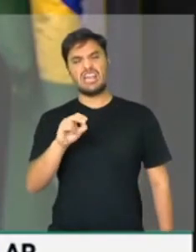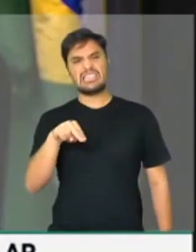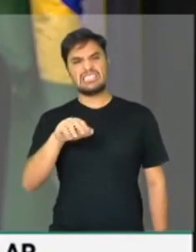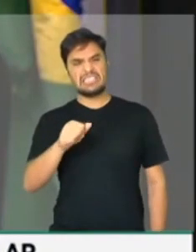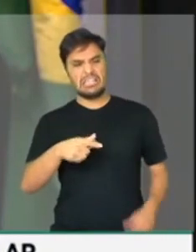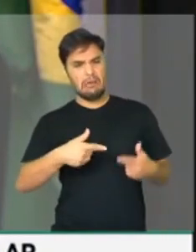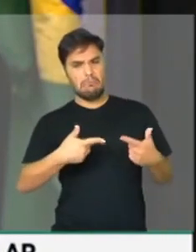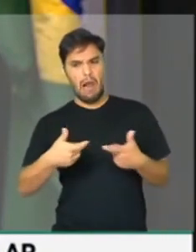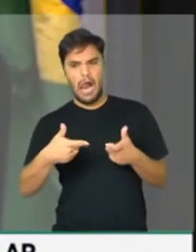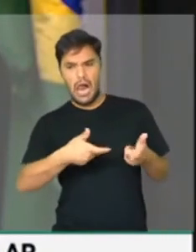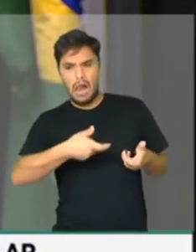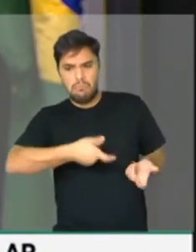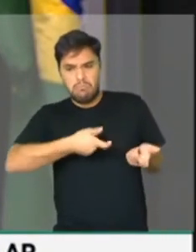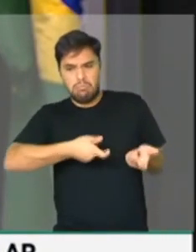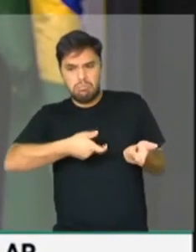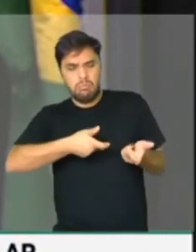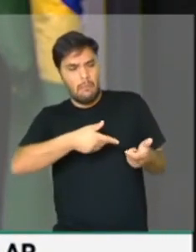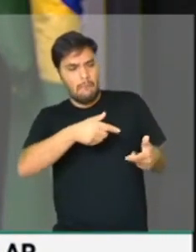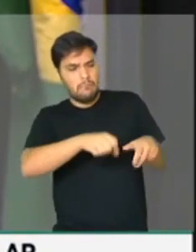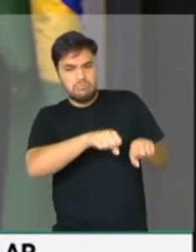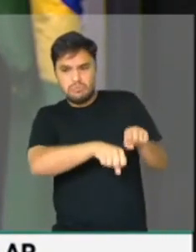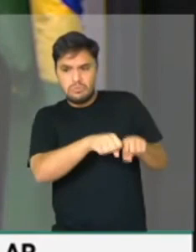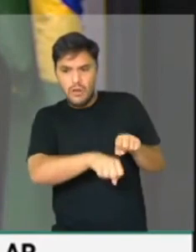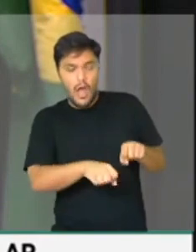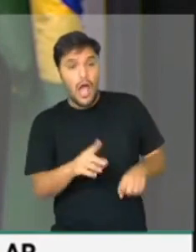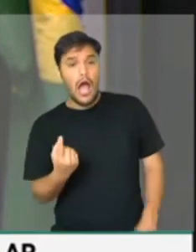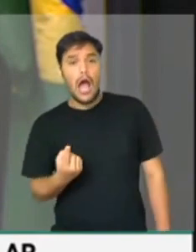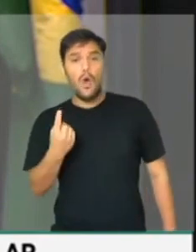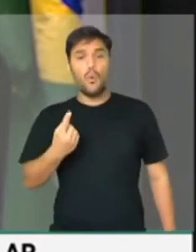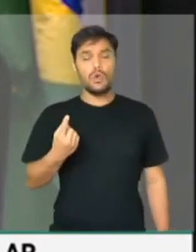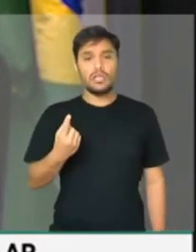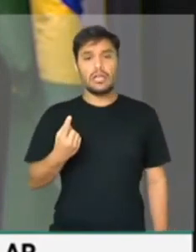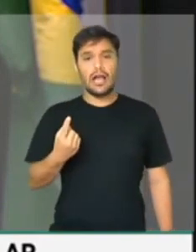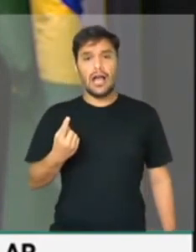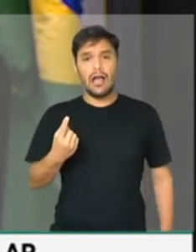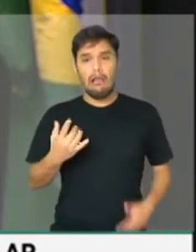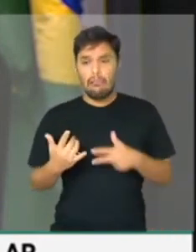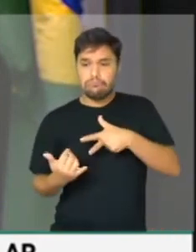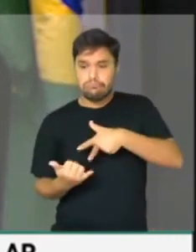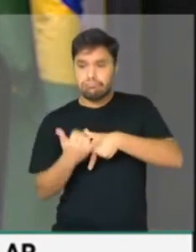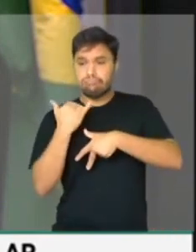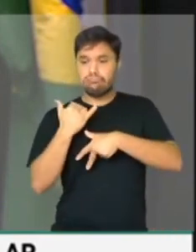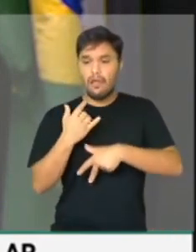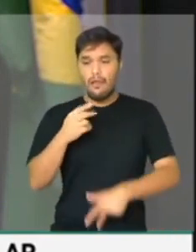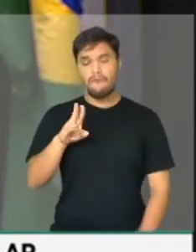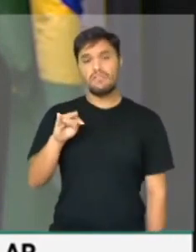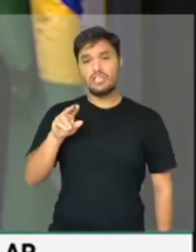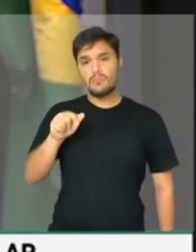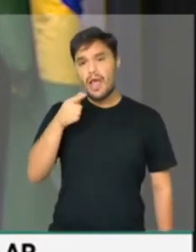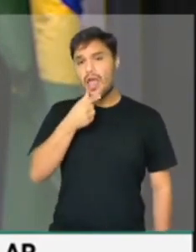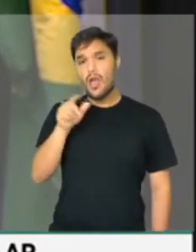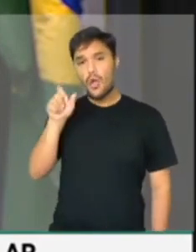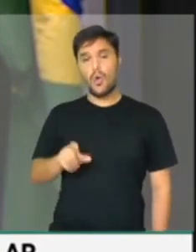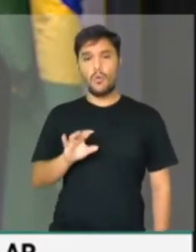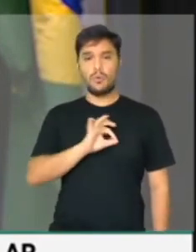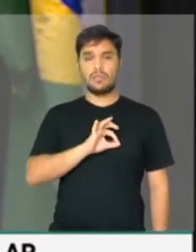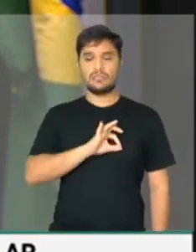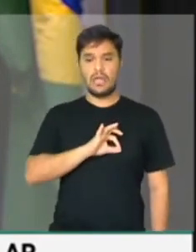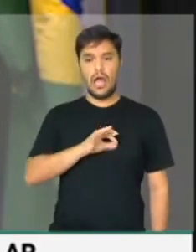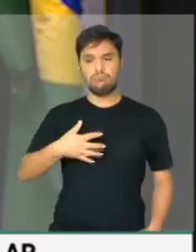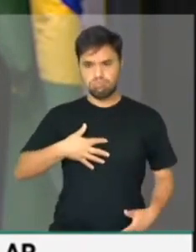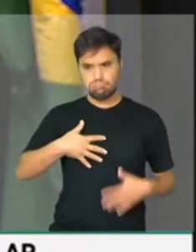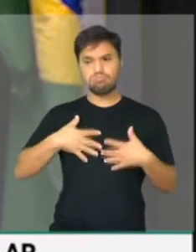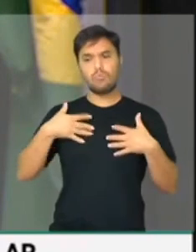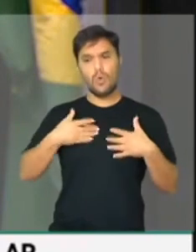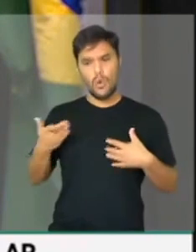que houve diversas vítimas. A única vítima dessa operação foi esse policial honroso, e